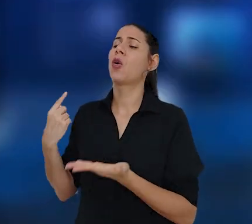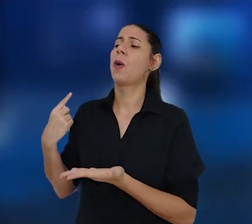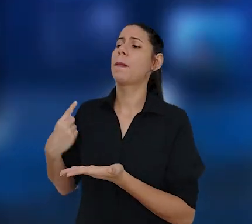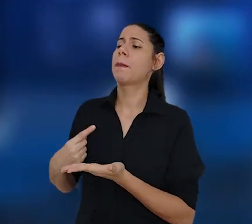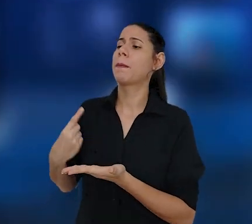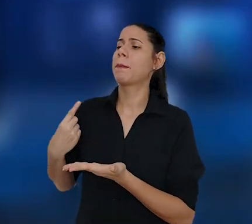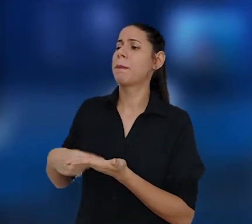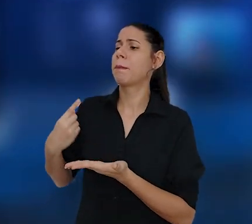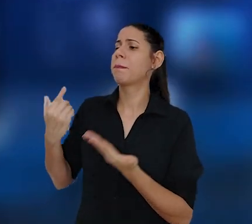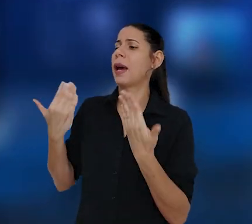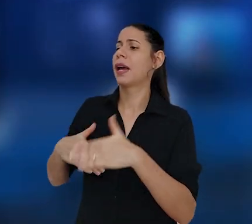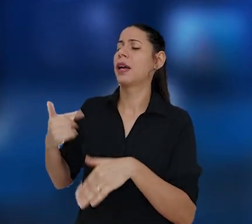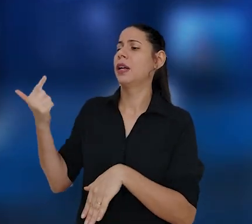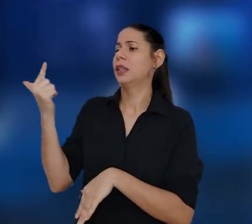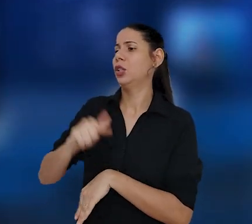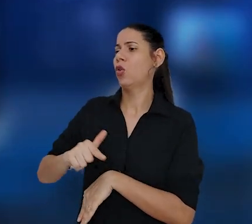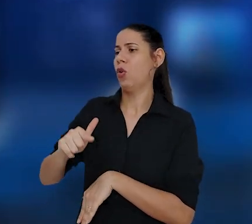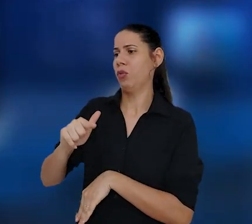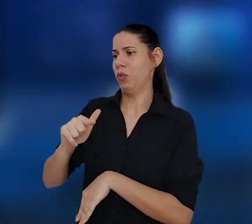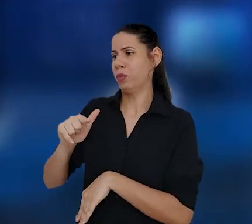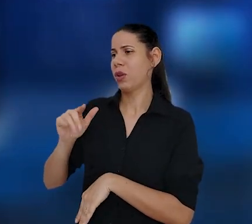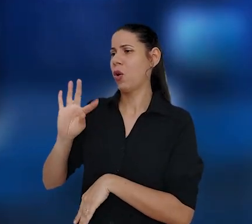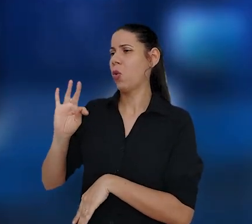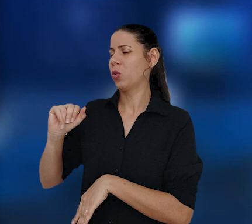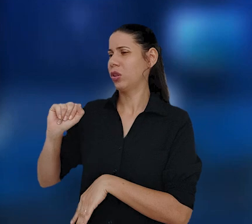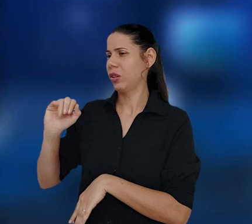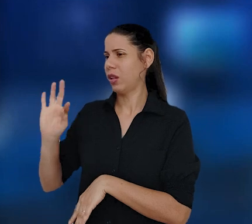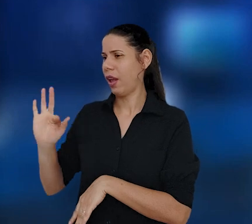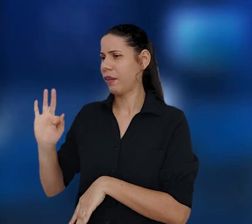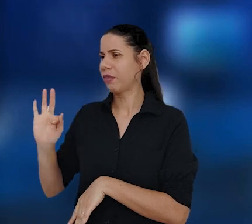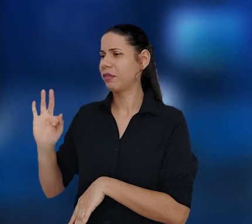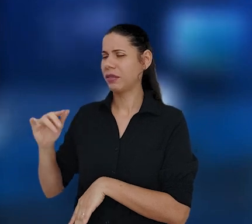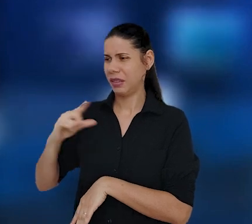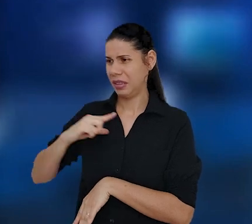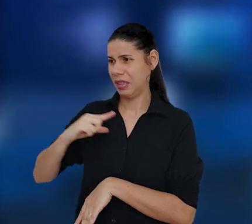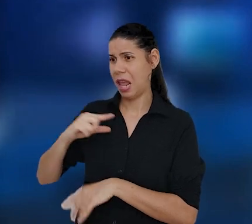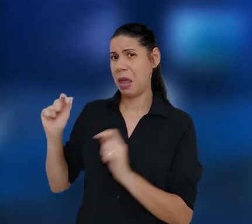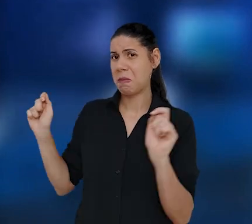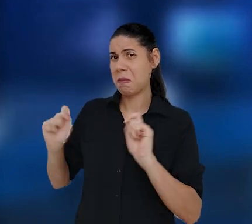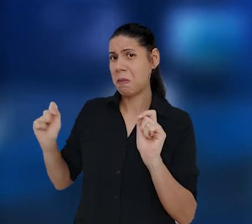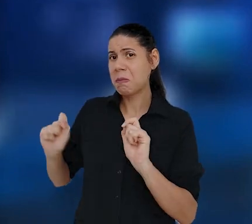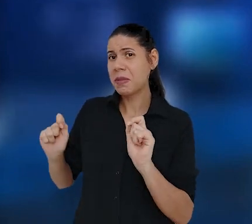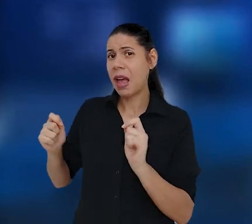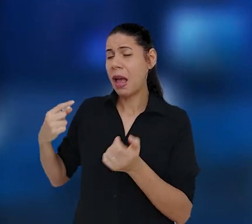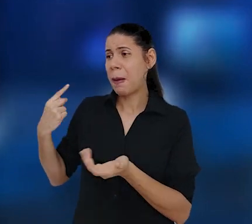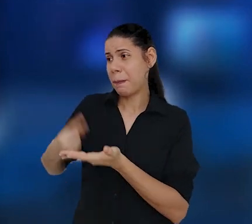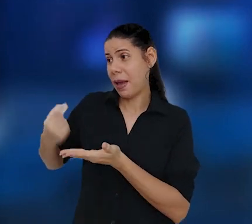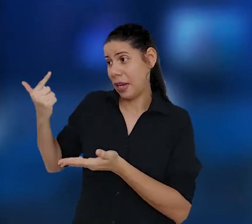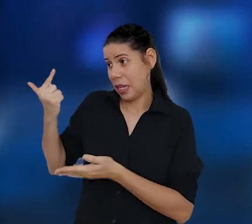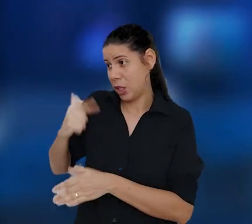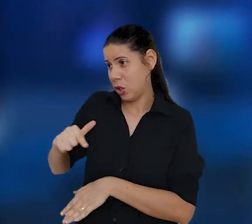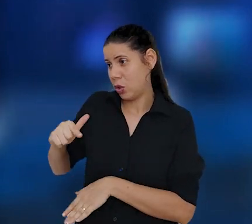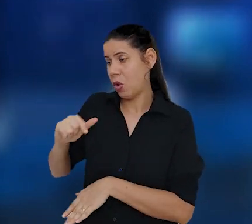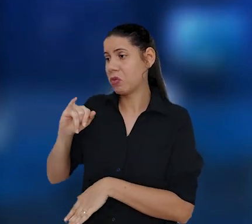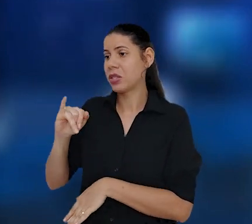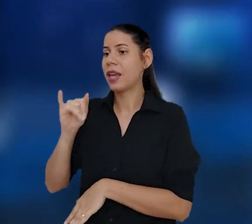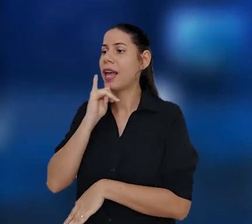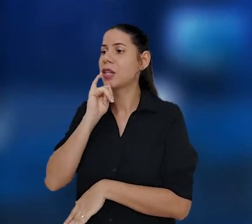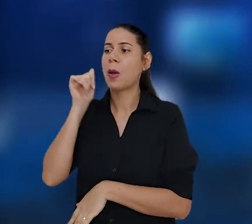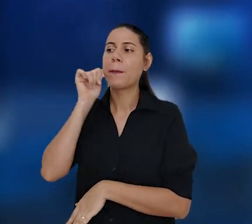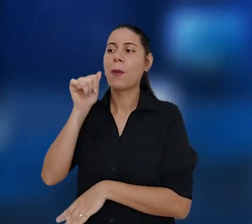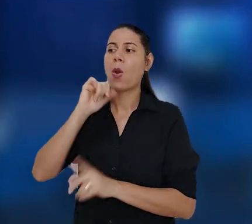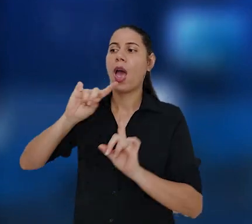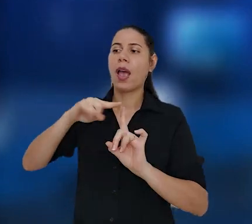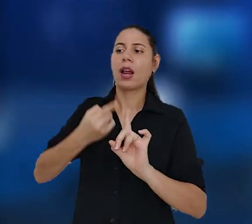testes físicos, especificamente, como a gente mostrou na reportagem do primeiro bloco, existe a possibilidade de remarcação no caso de